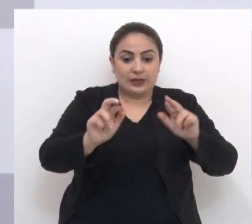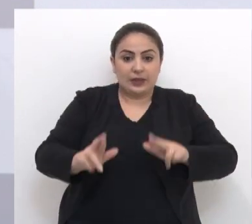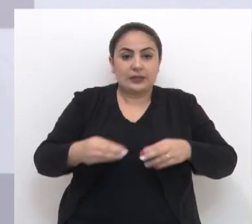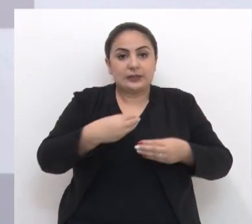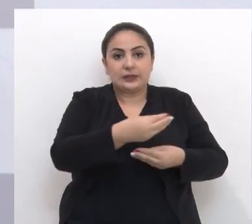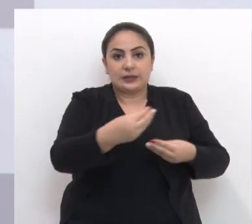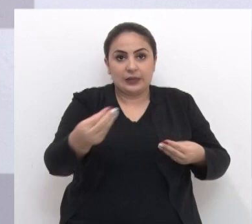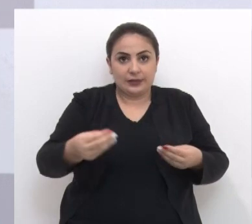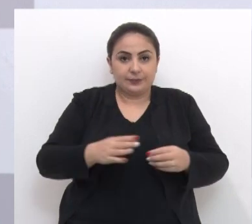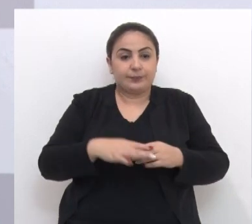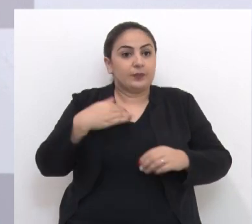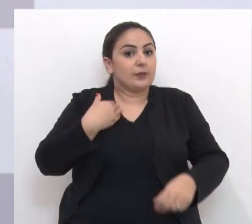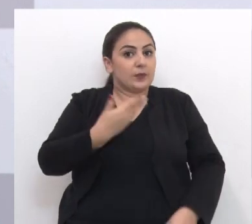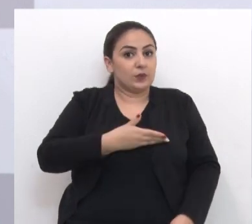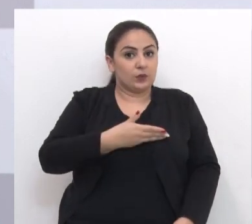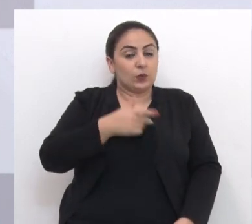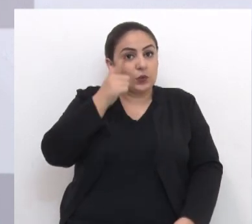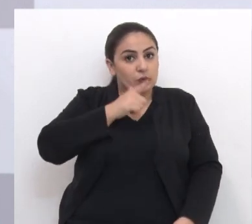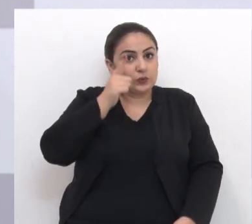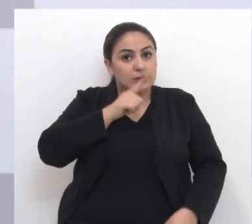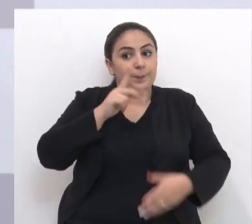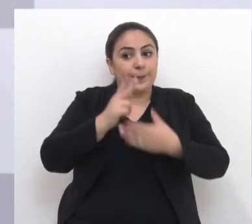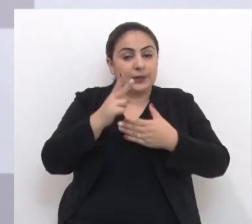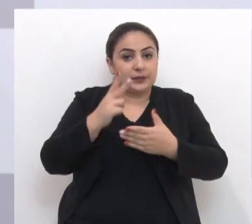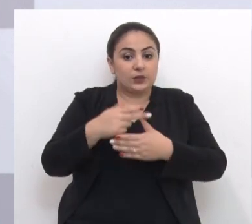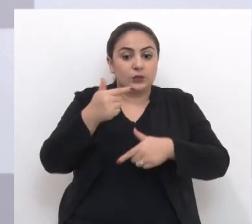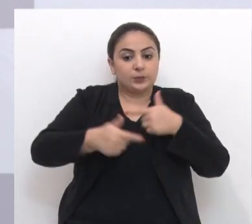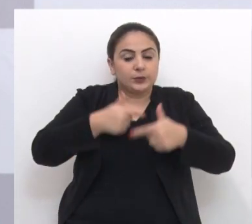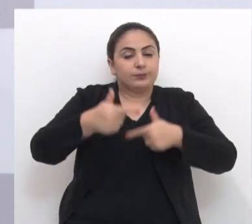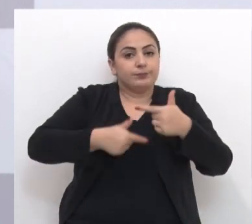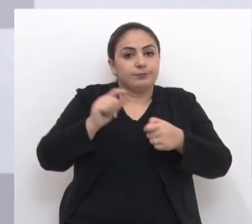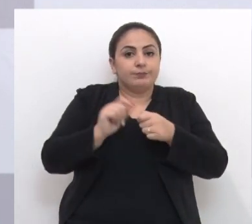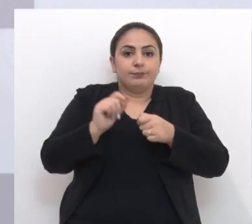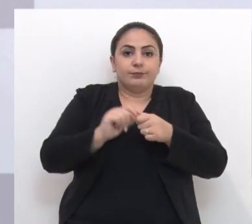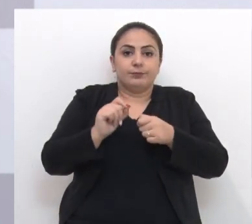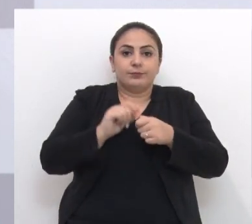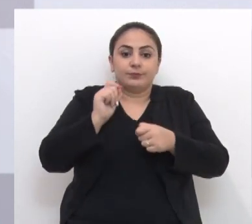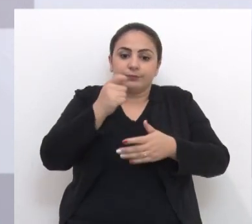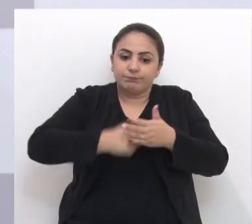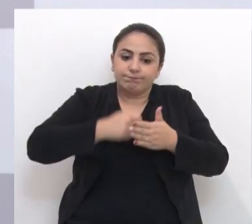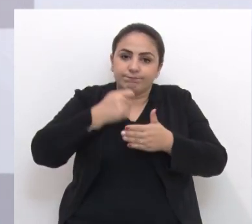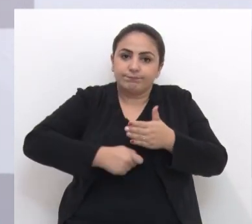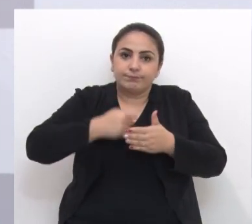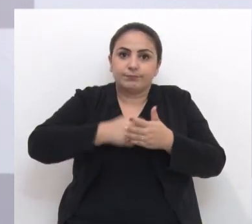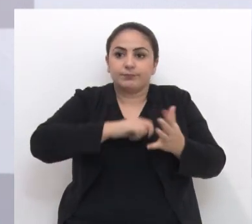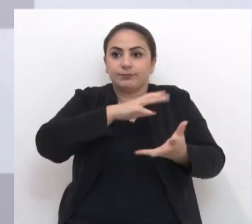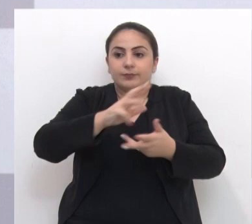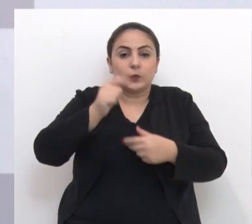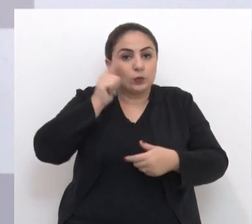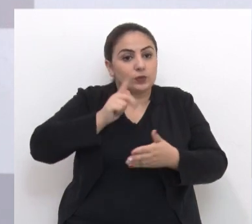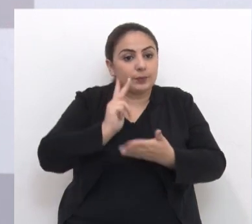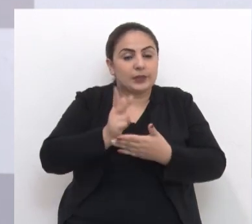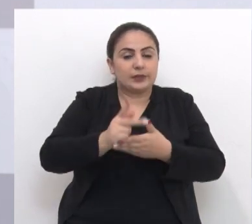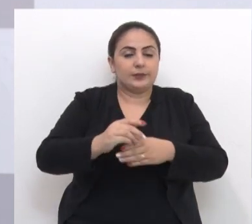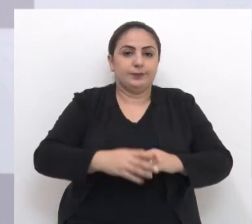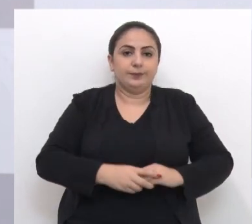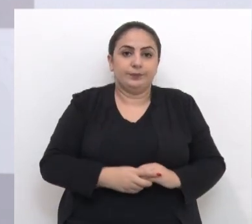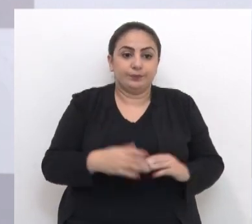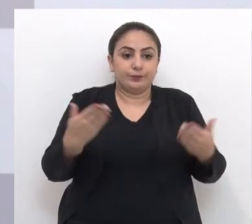entrega. Então, para nós conseguir manter isso, o trabalhador está fazendo um esforço sobre-humano para conseguir